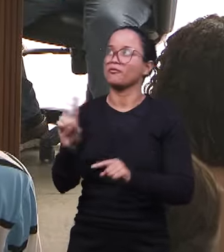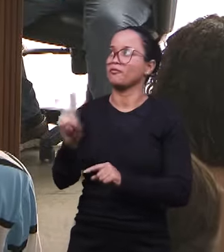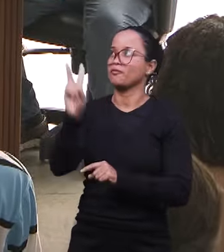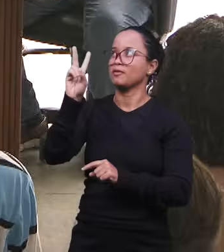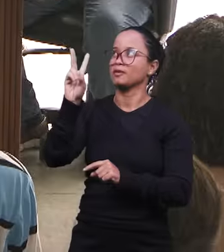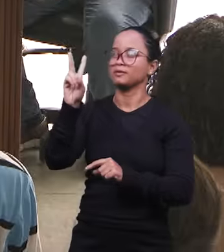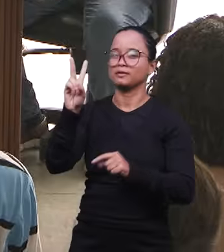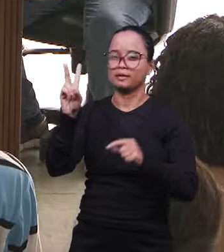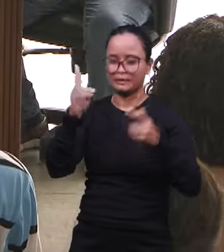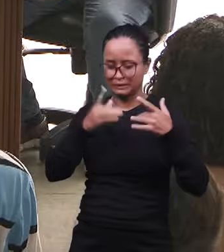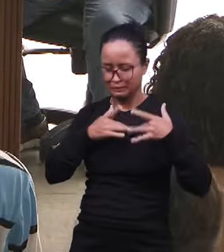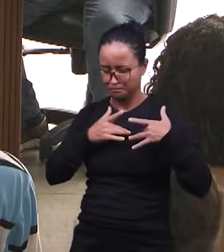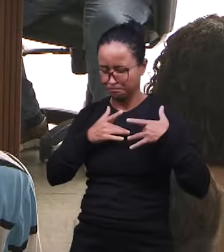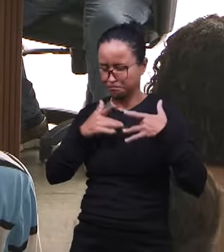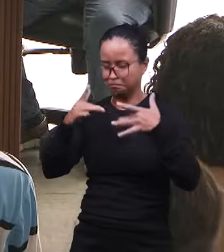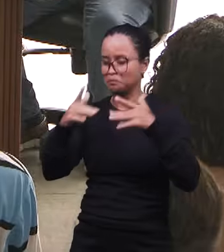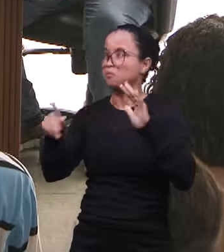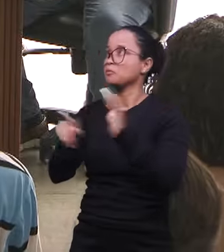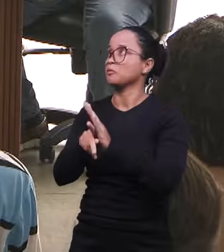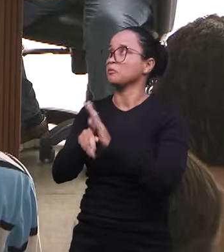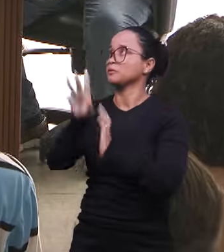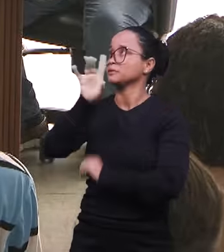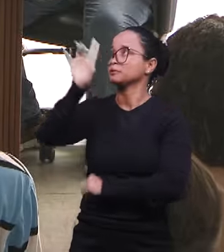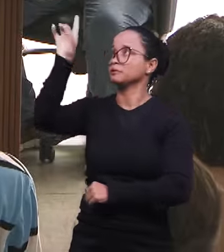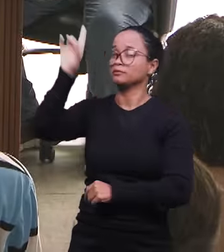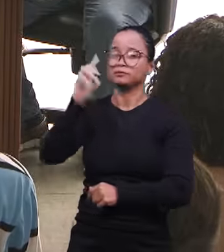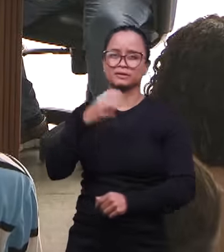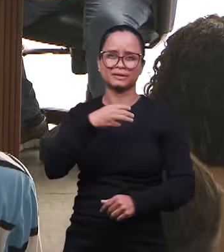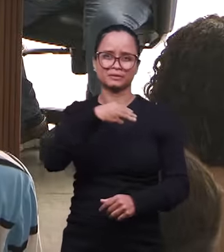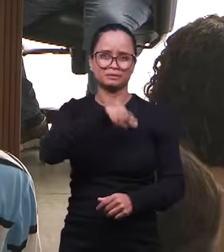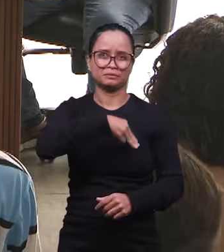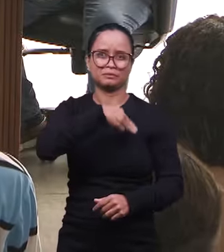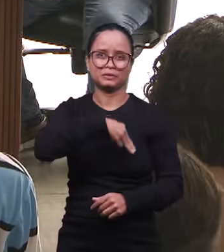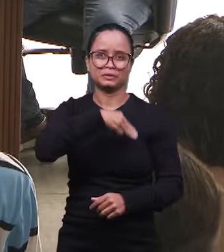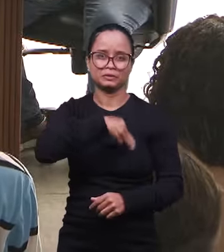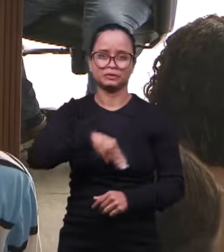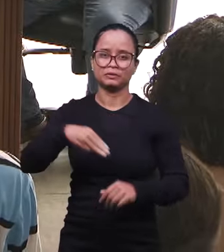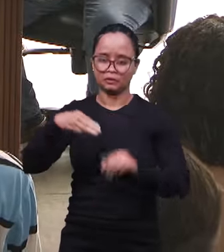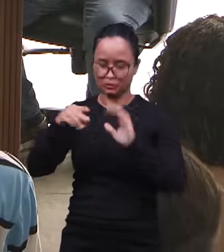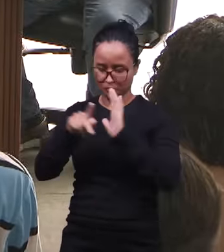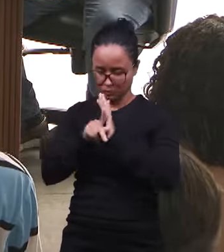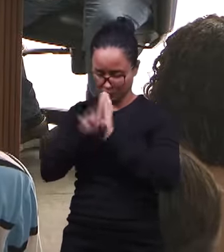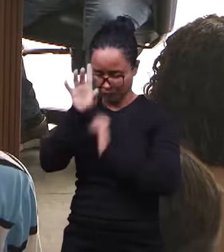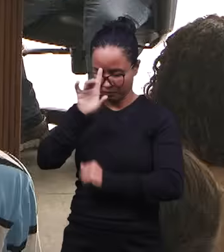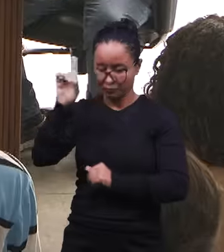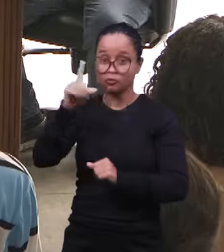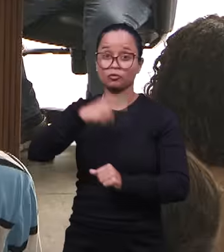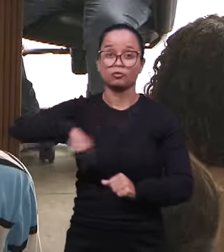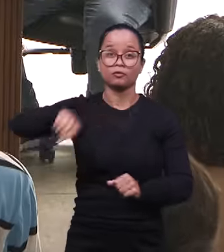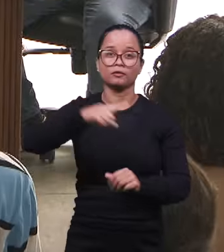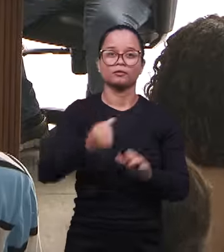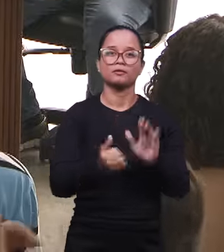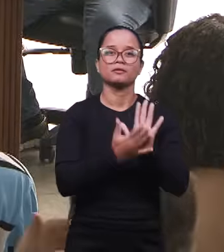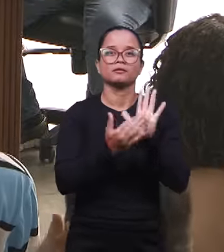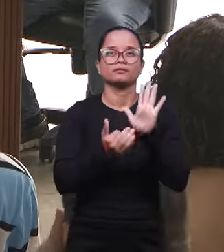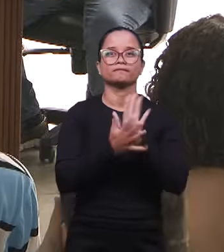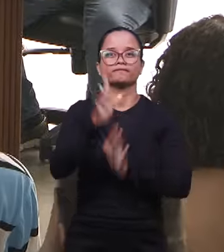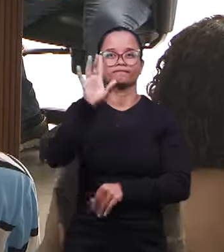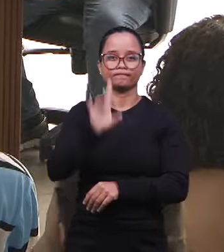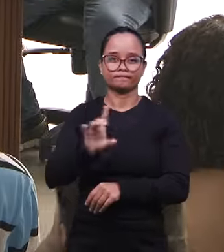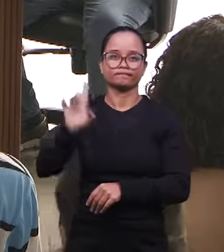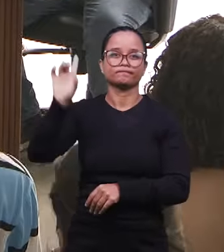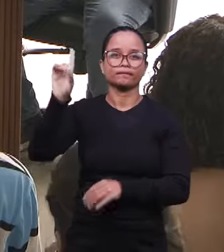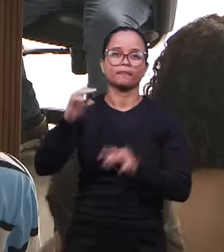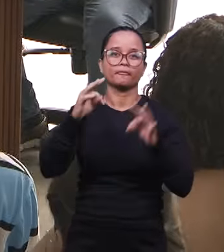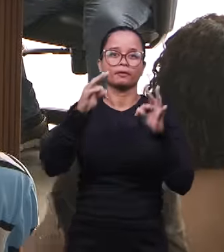valor está na compaixão de Deus, na misericórdia dele, e nós louvamos a Deus por isto. E você pôde